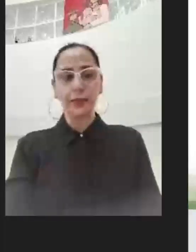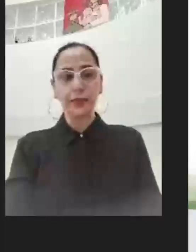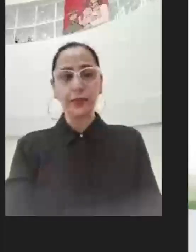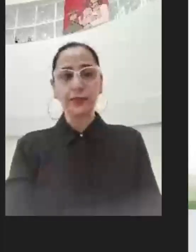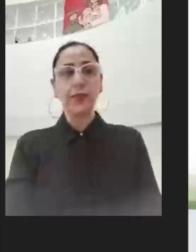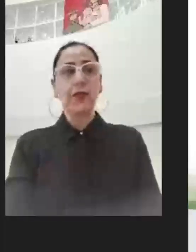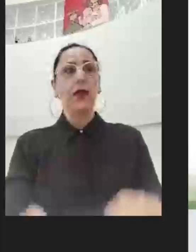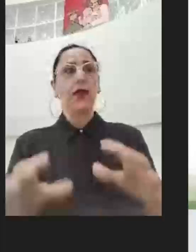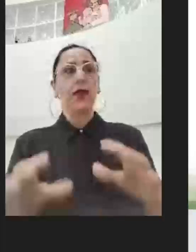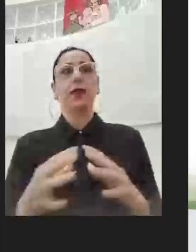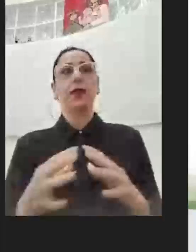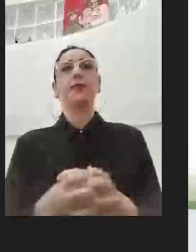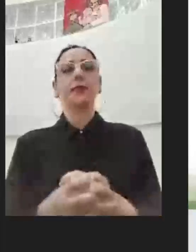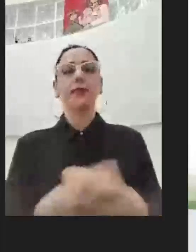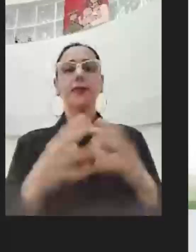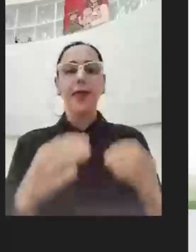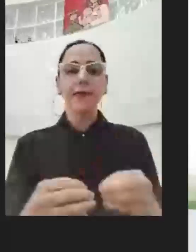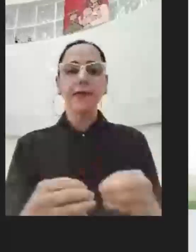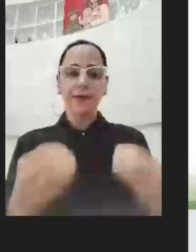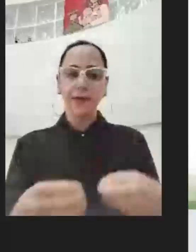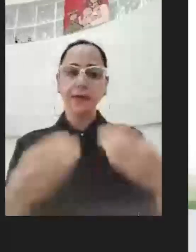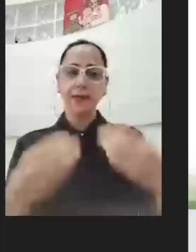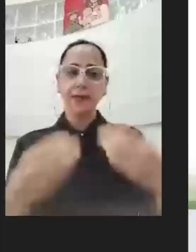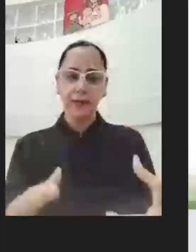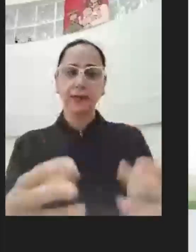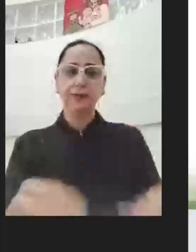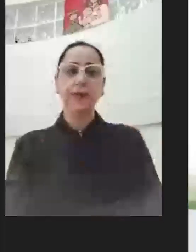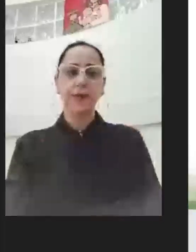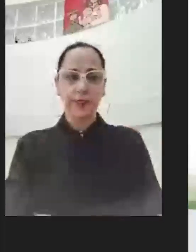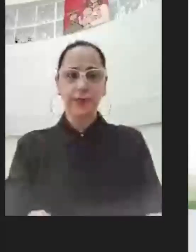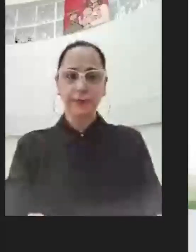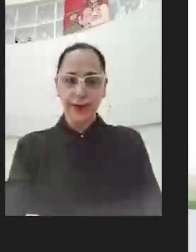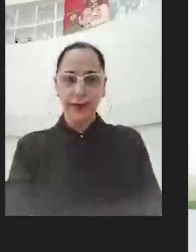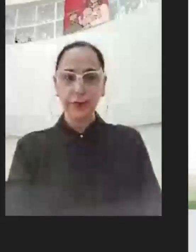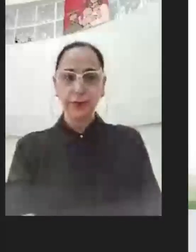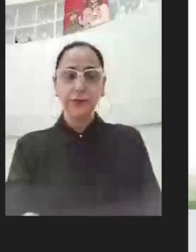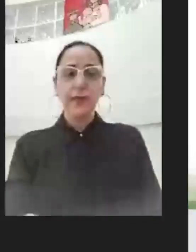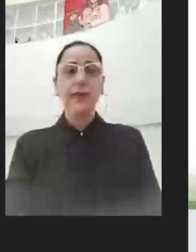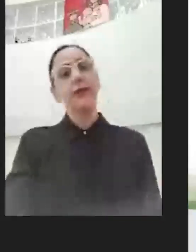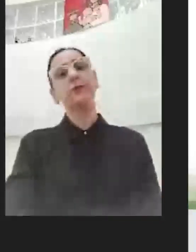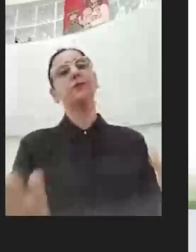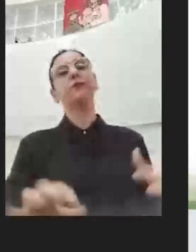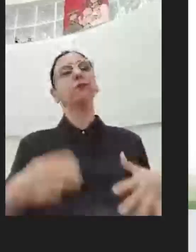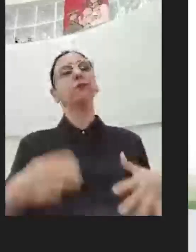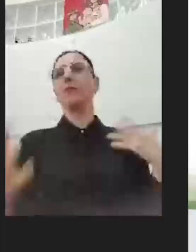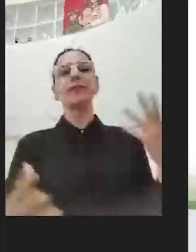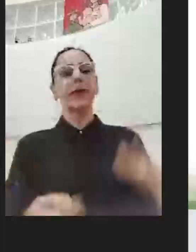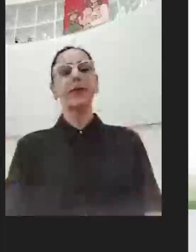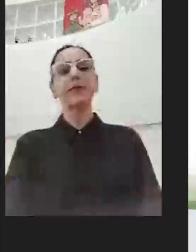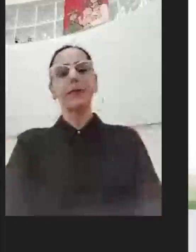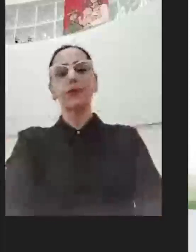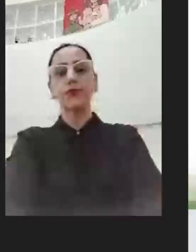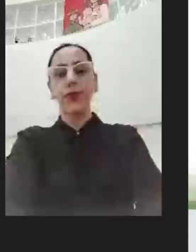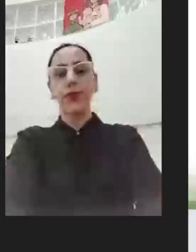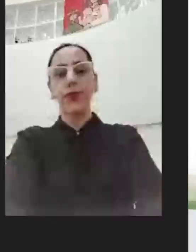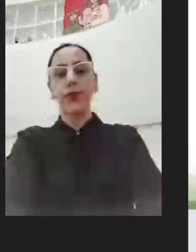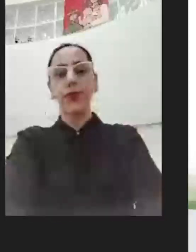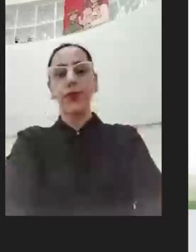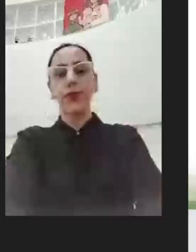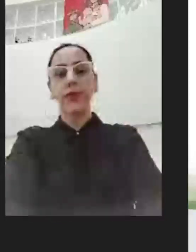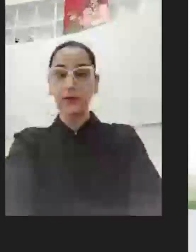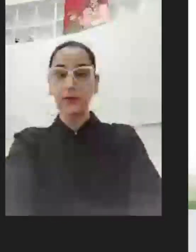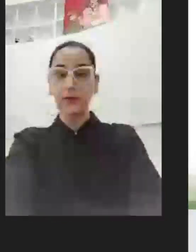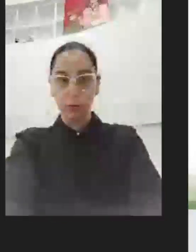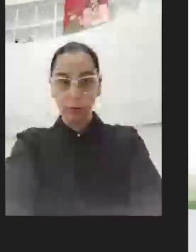é o leite da vida, é o leite que deve ser, sim, incentivado. E aí começaram-se